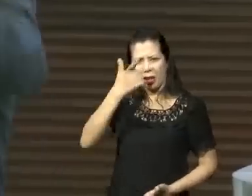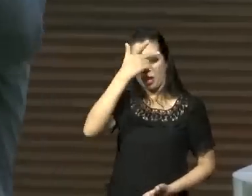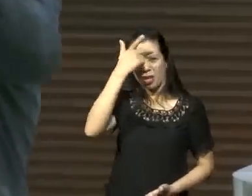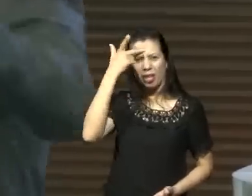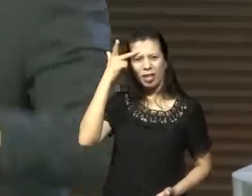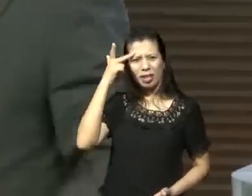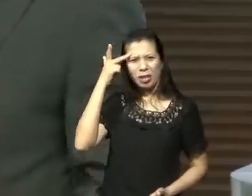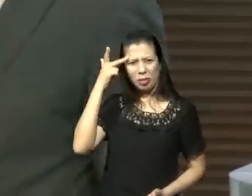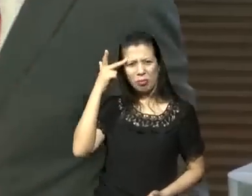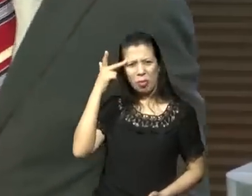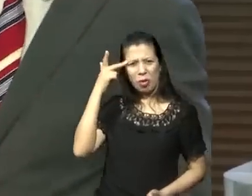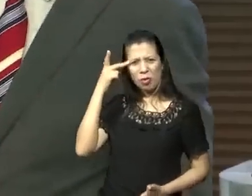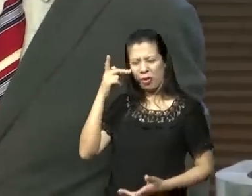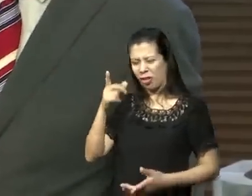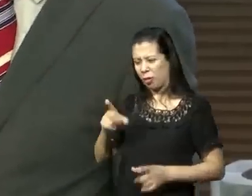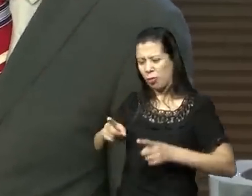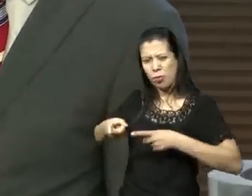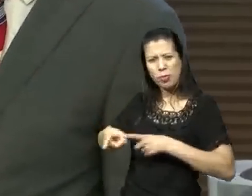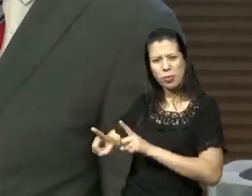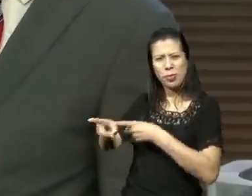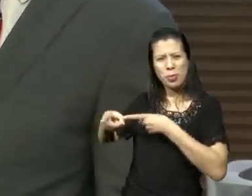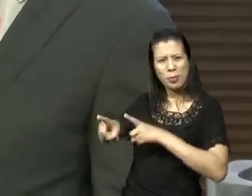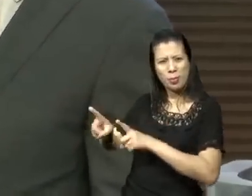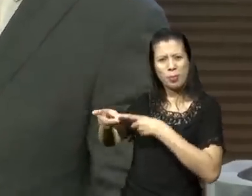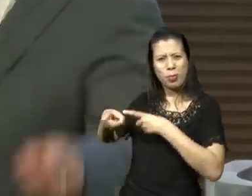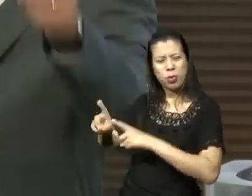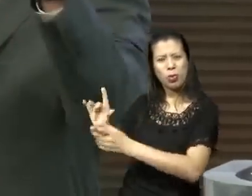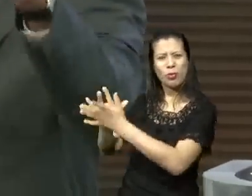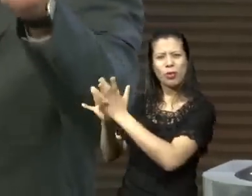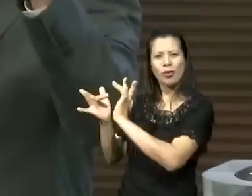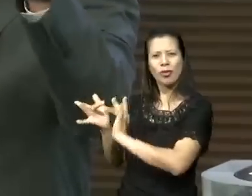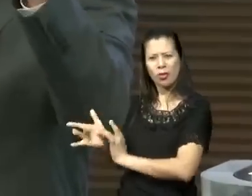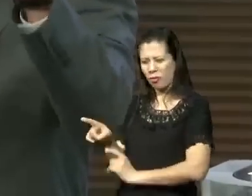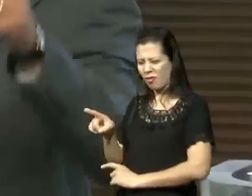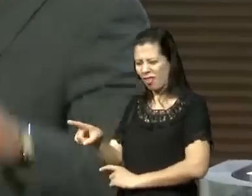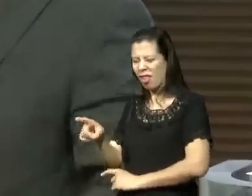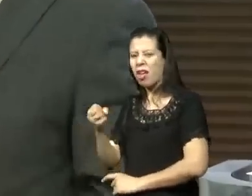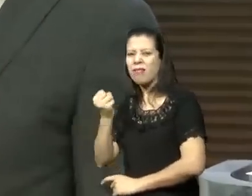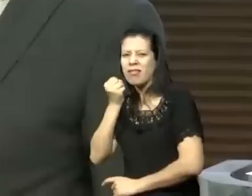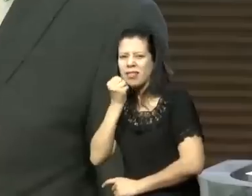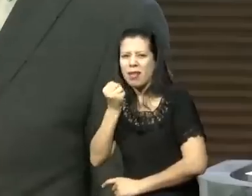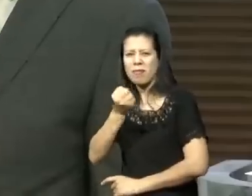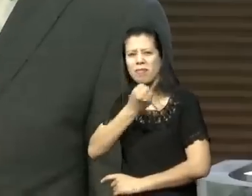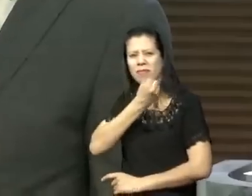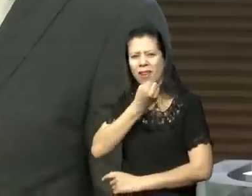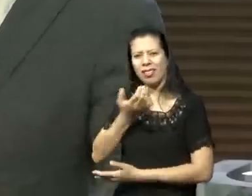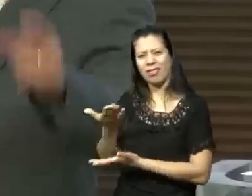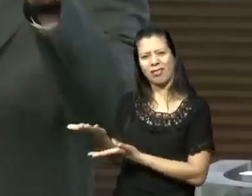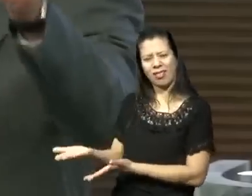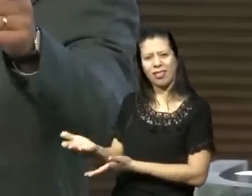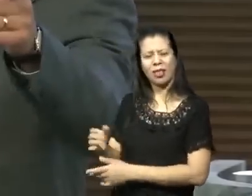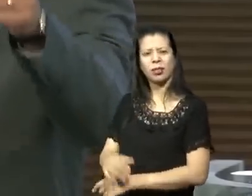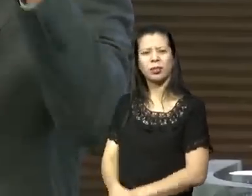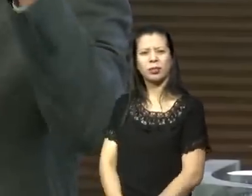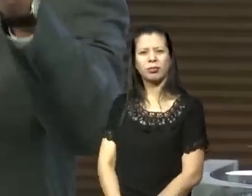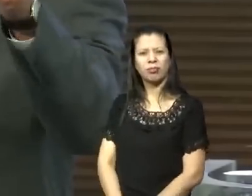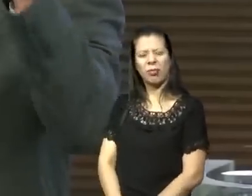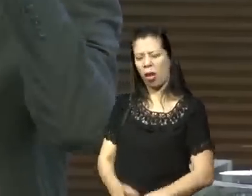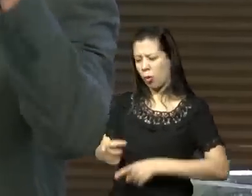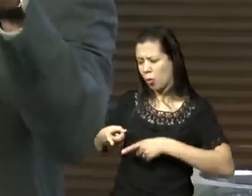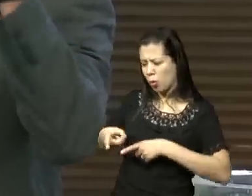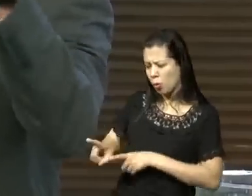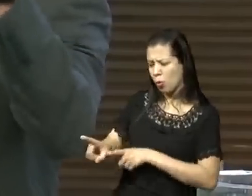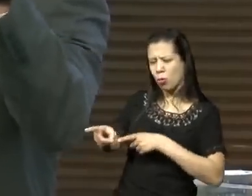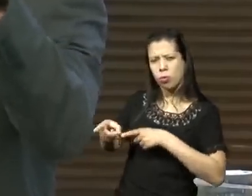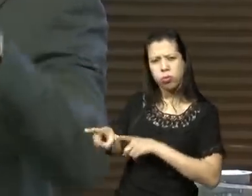você tem demônio é um samaritano queridos ali estava O próprio Deus sendo acusado por pessoas